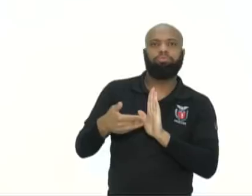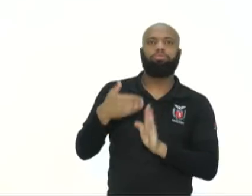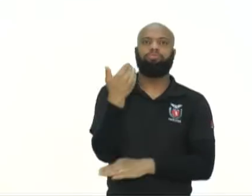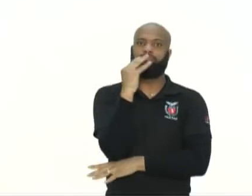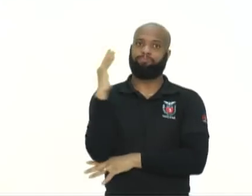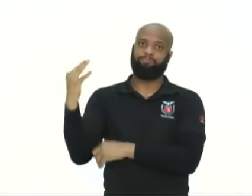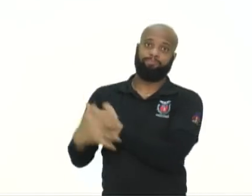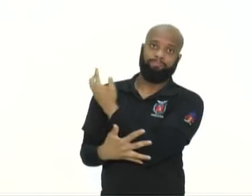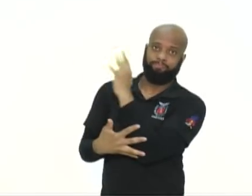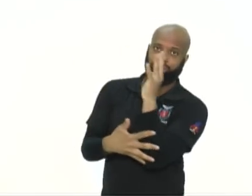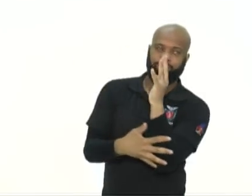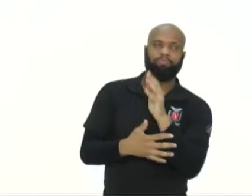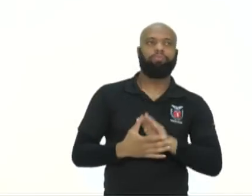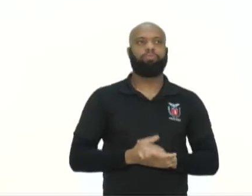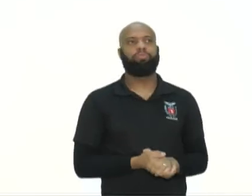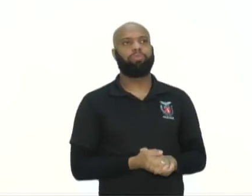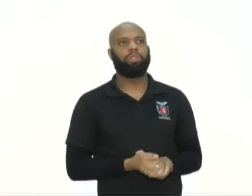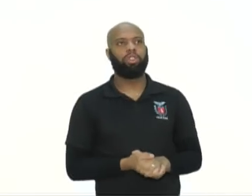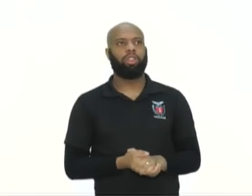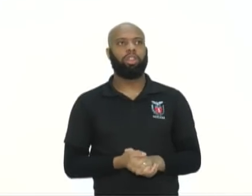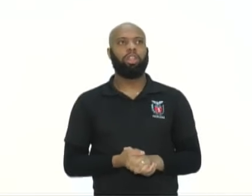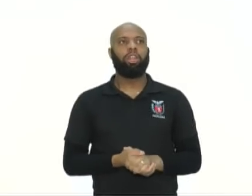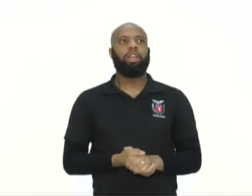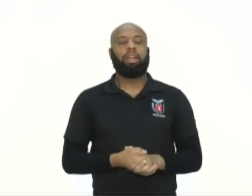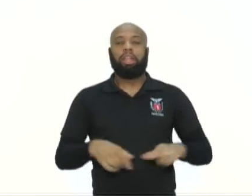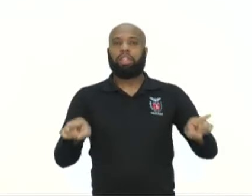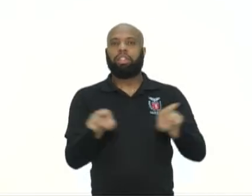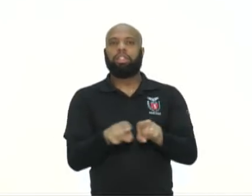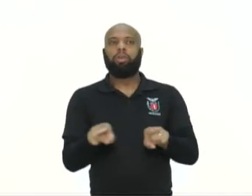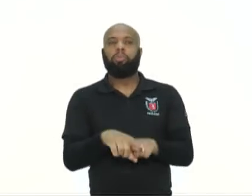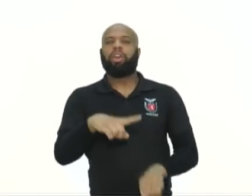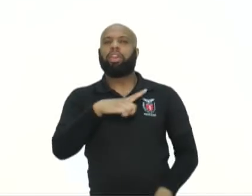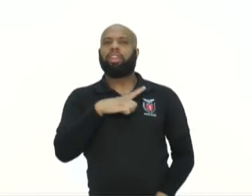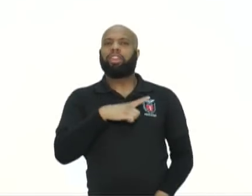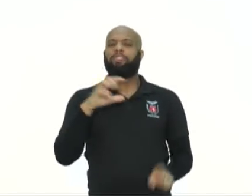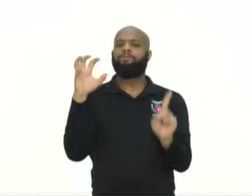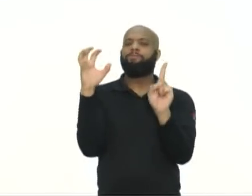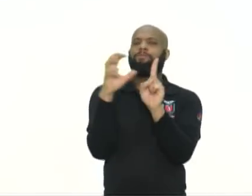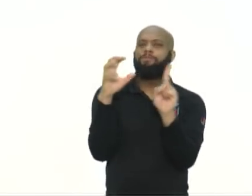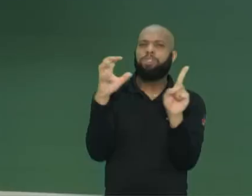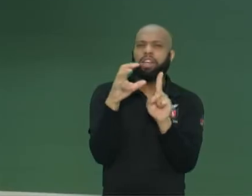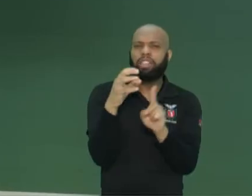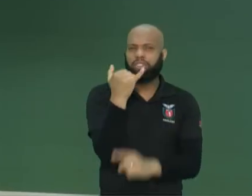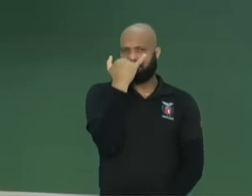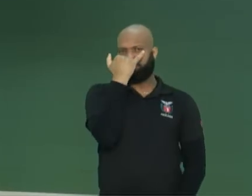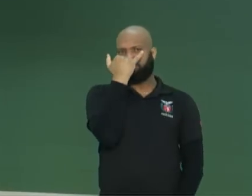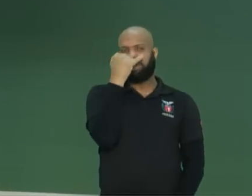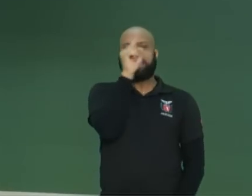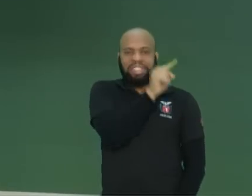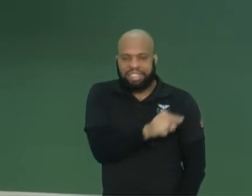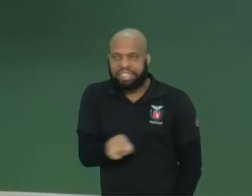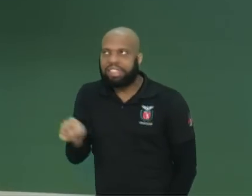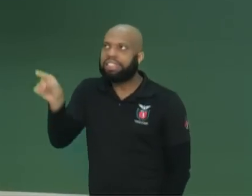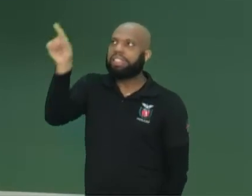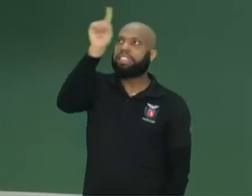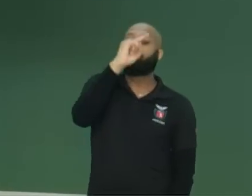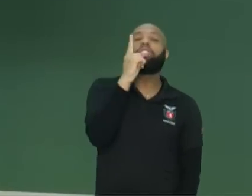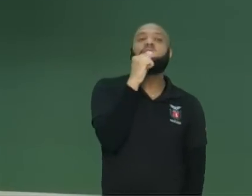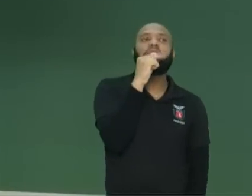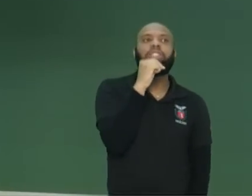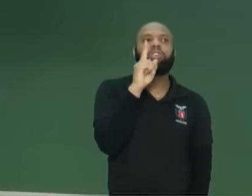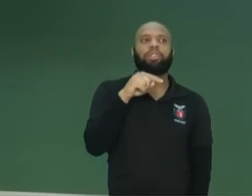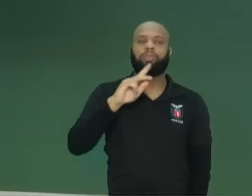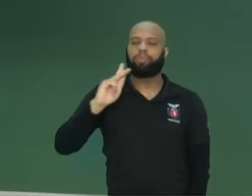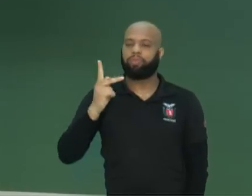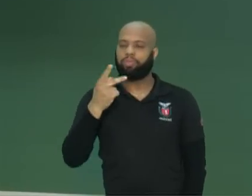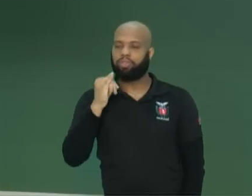da área, que é a mineração. Impactos no ciclo hidrológico. O que é o ciclo hidrológico? Conteúdo lá do 6º